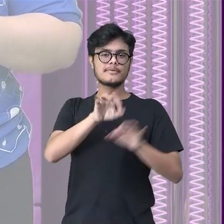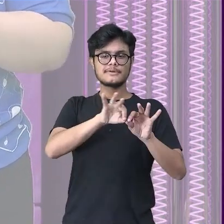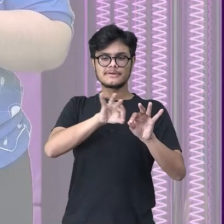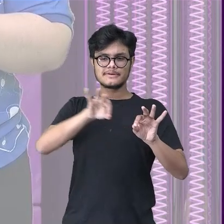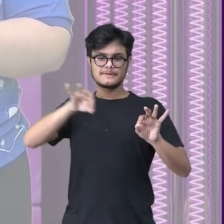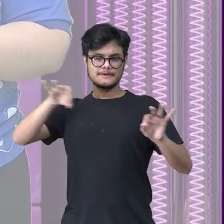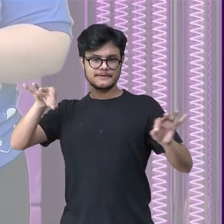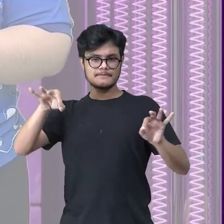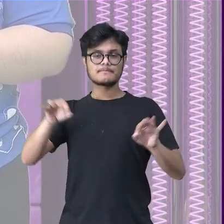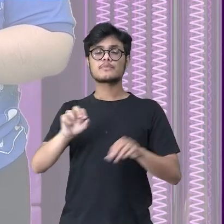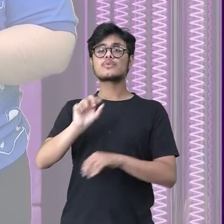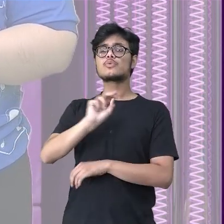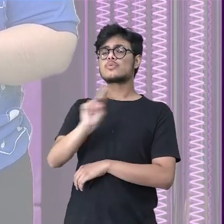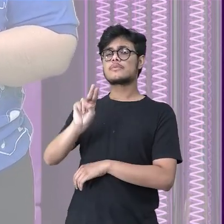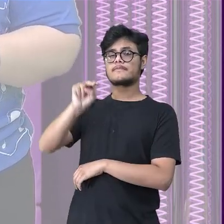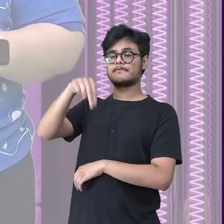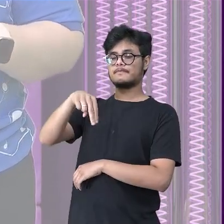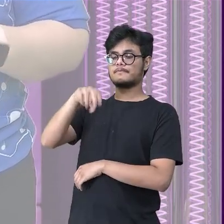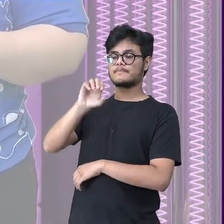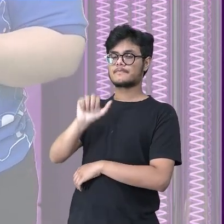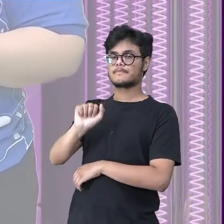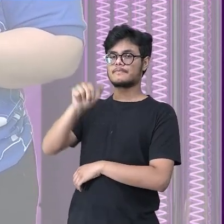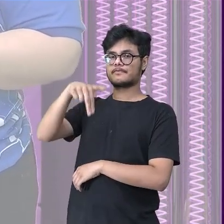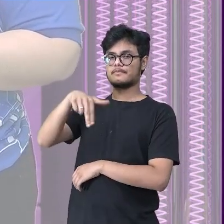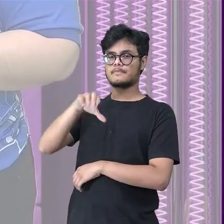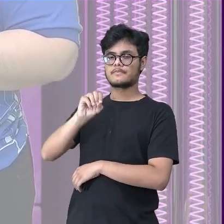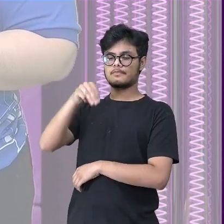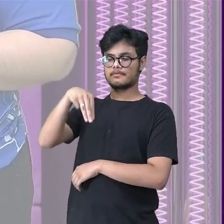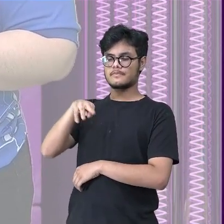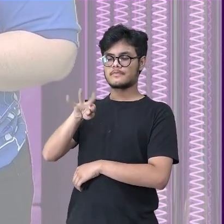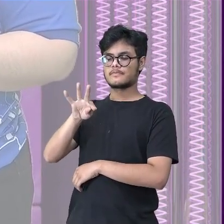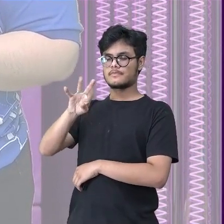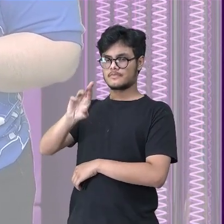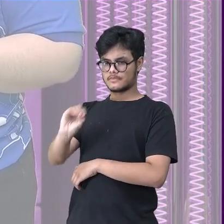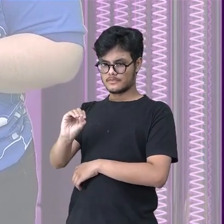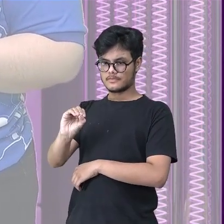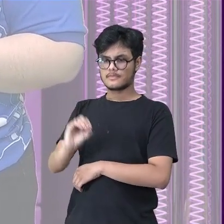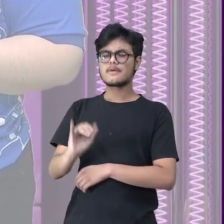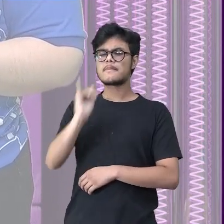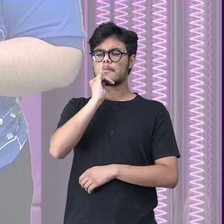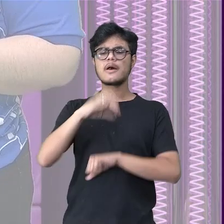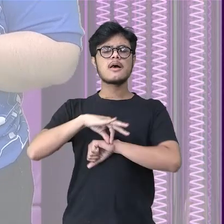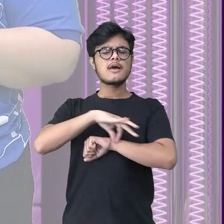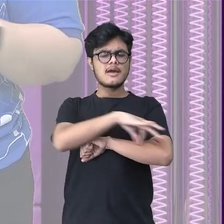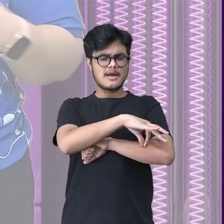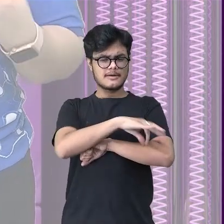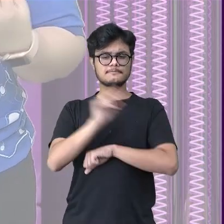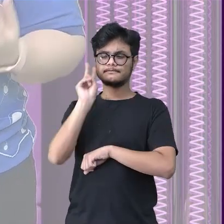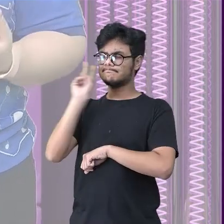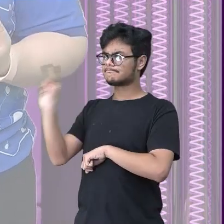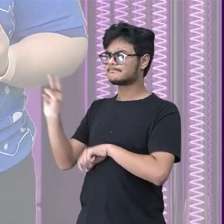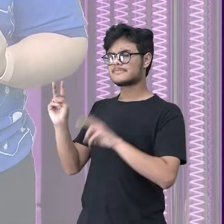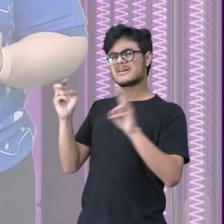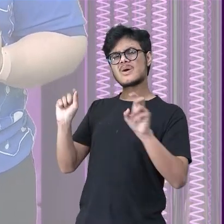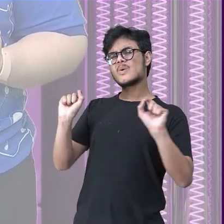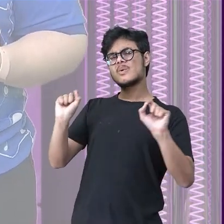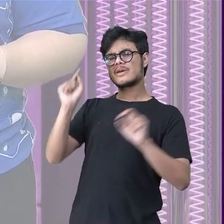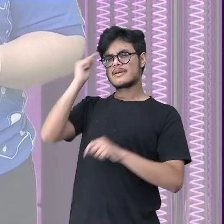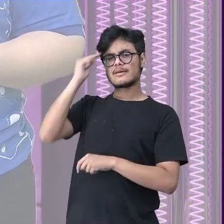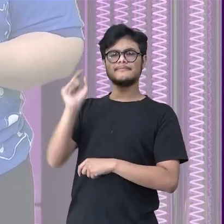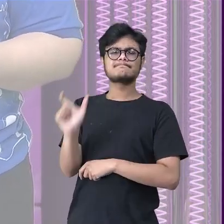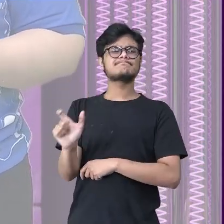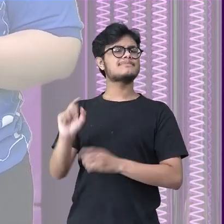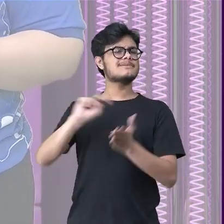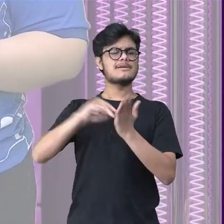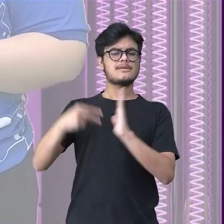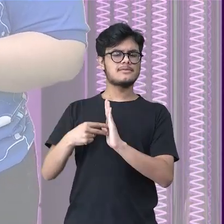como nanômetro. Então, nós vamos olhar aqui a régua novamente para ter uma ideia aí desse